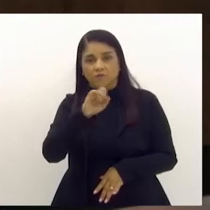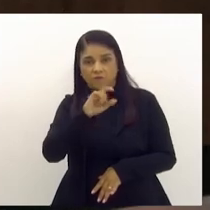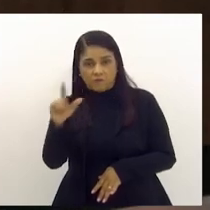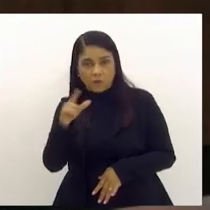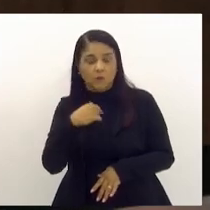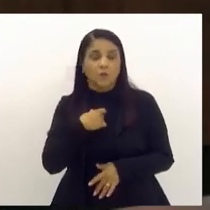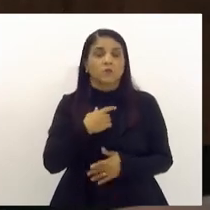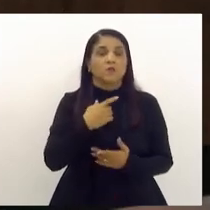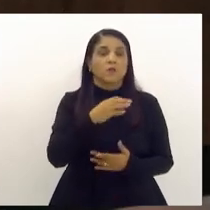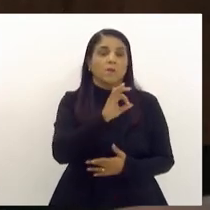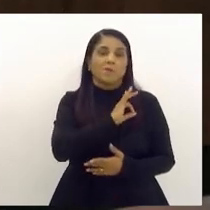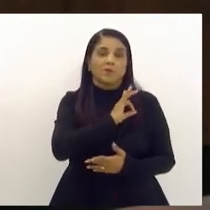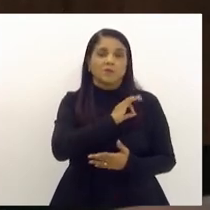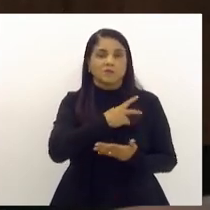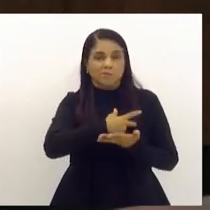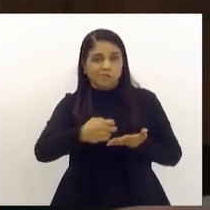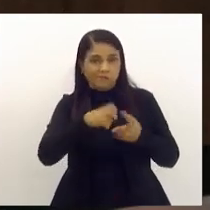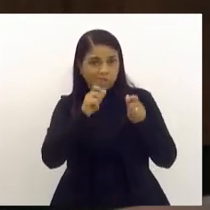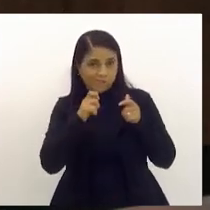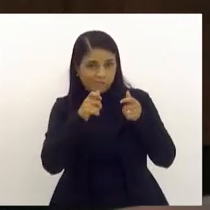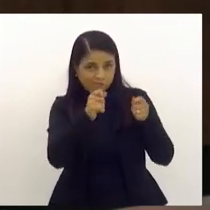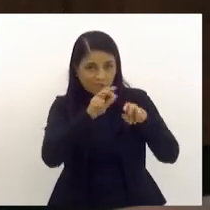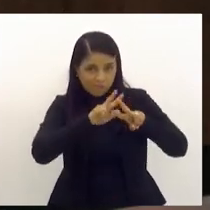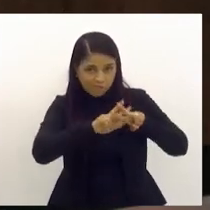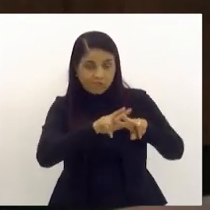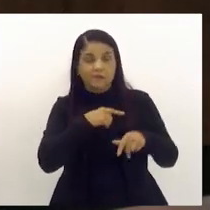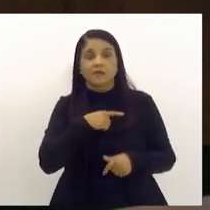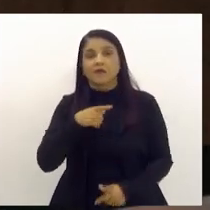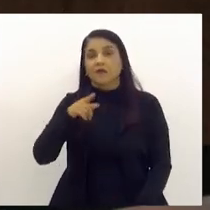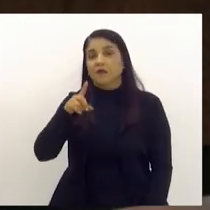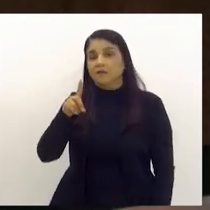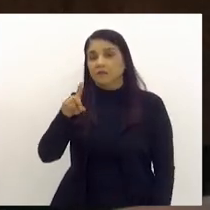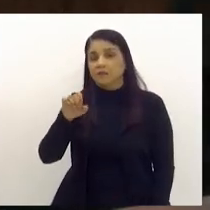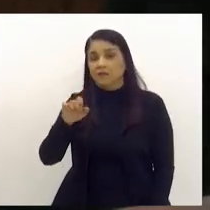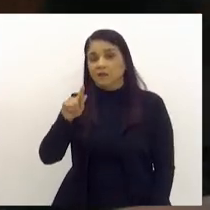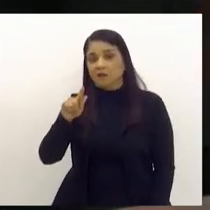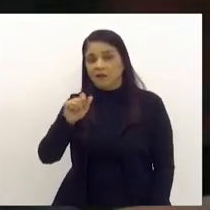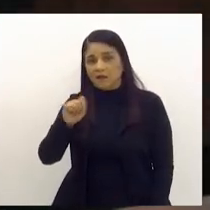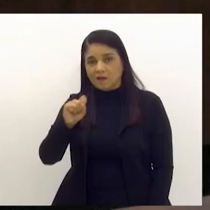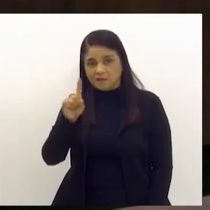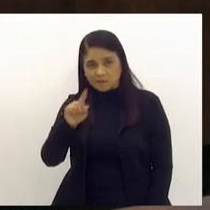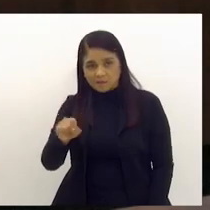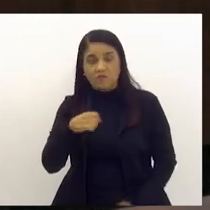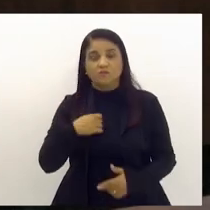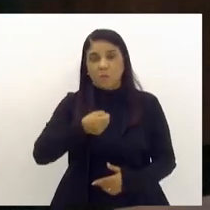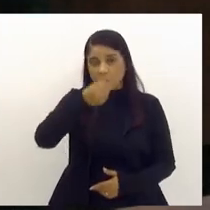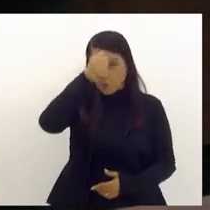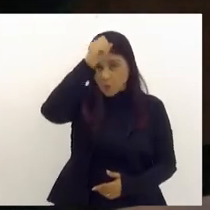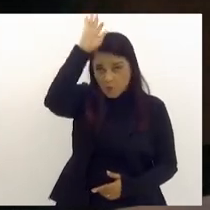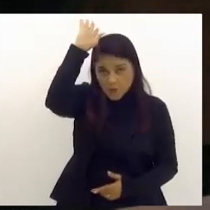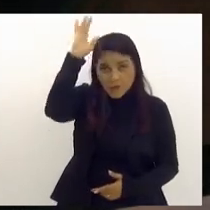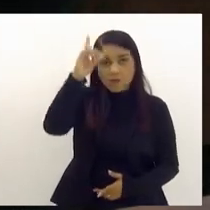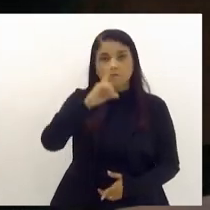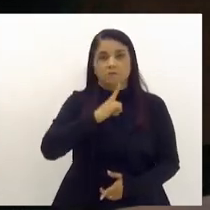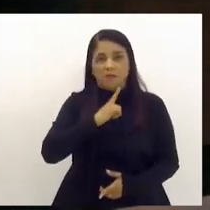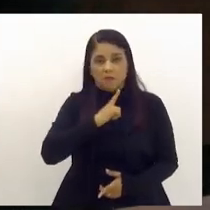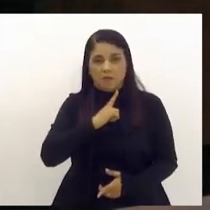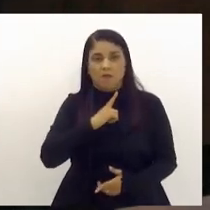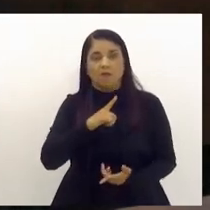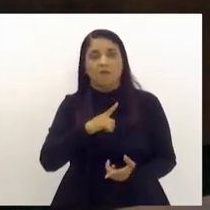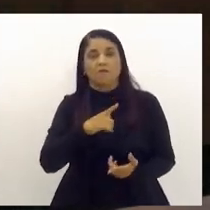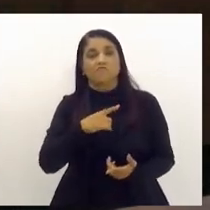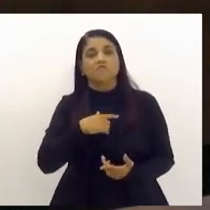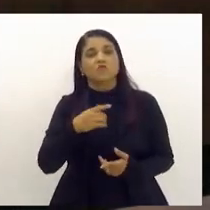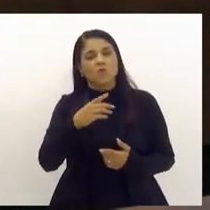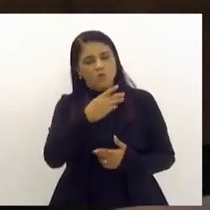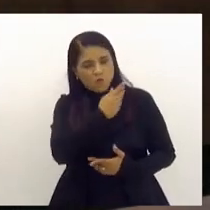Polícia Penal, temos concursados do DEGASE, temos concursado do Corpo de Bombeiros e o governo pode